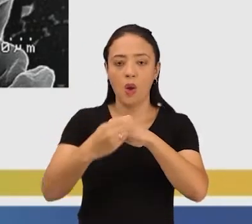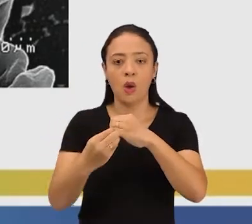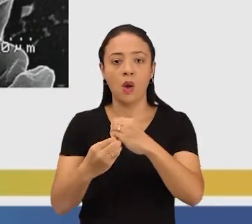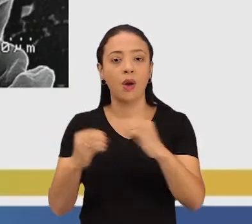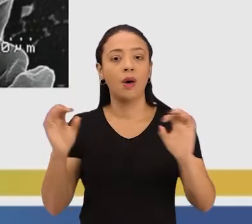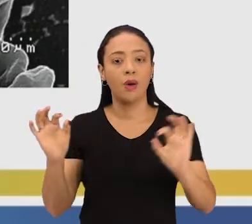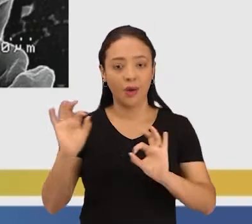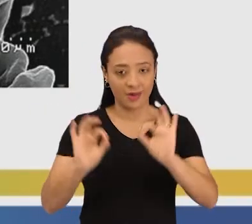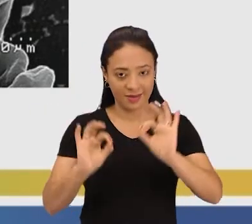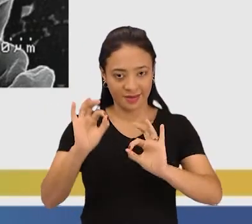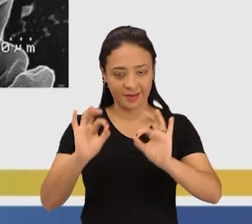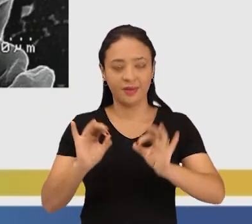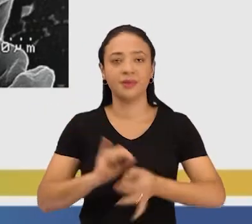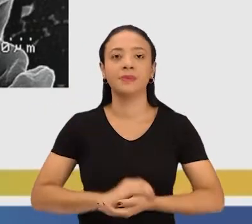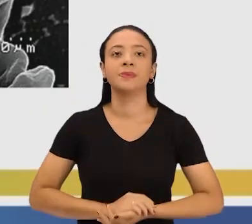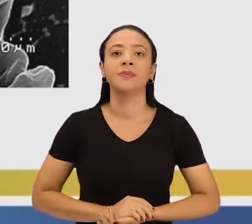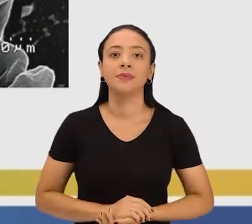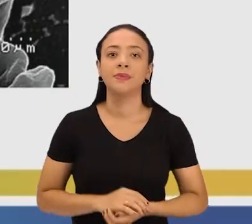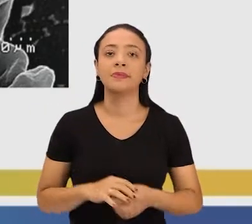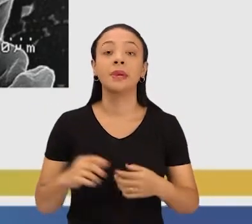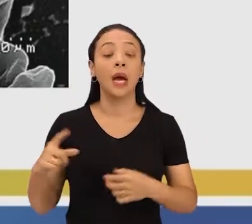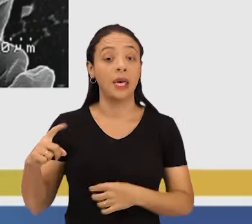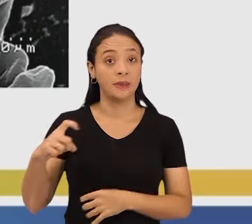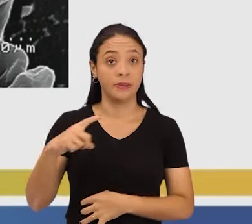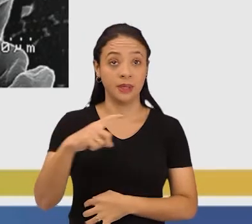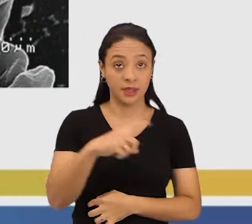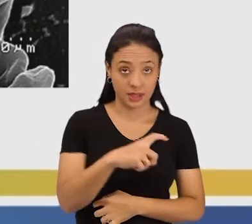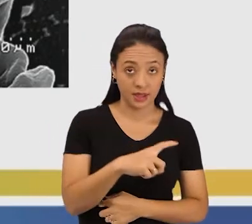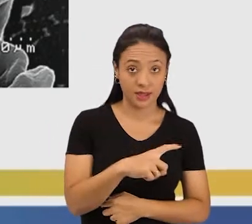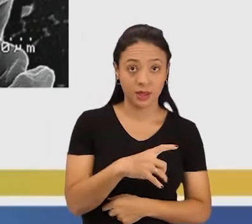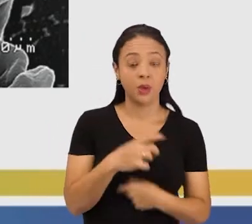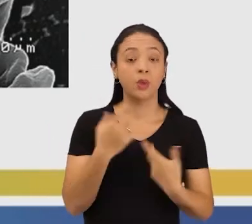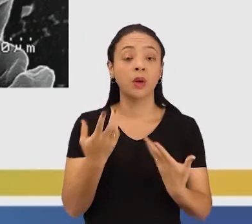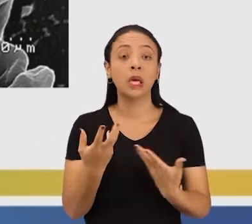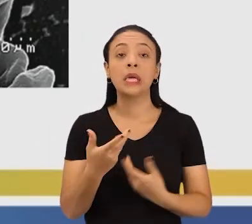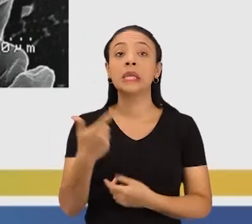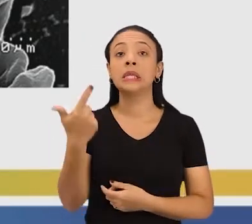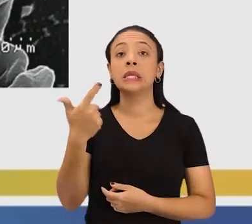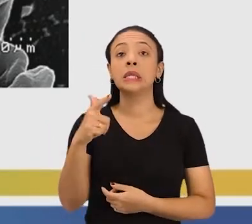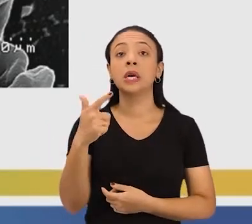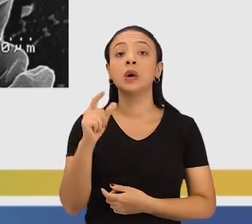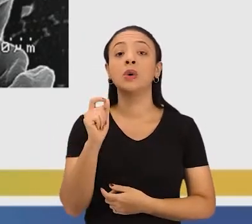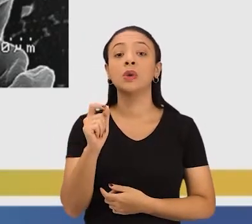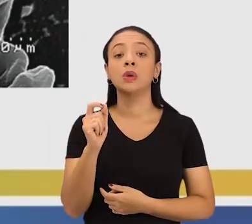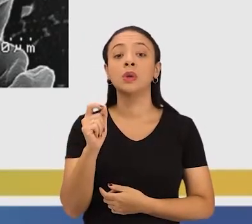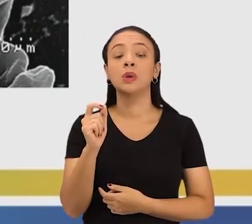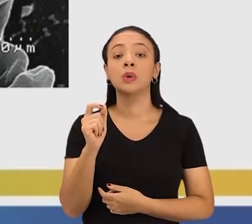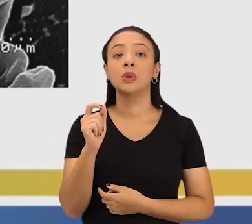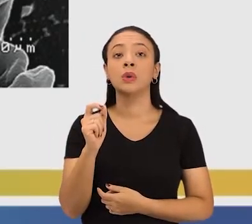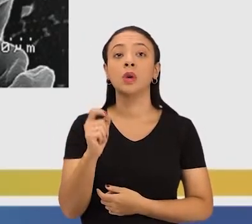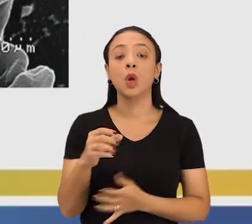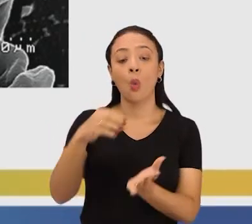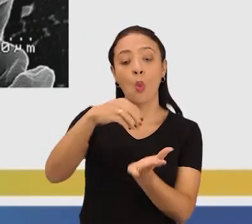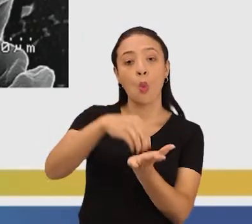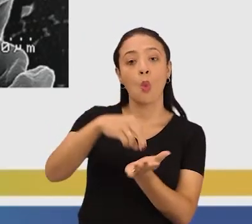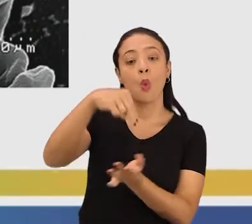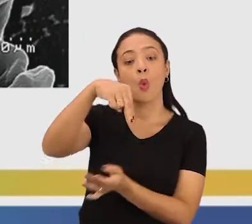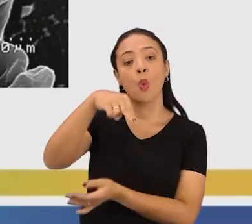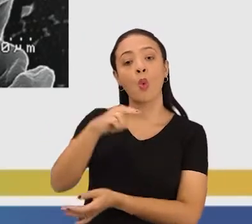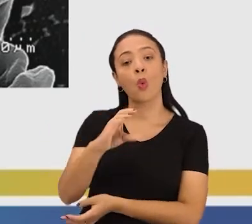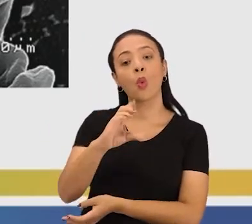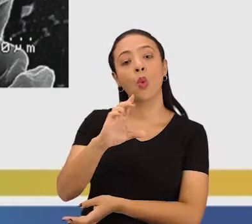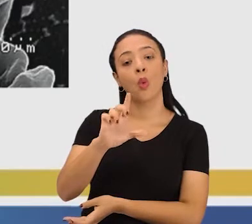composição molecular. E as bactérias, como elas não possuem até hoje uma membrana nuclear, elas